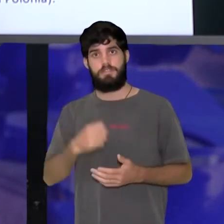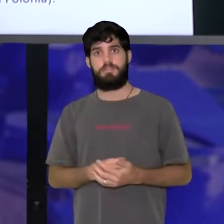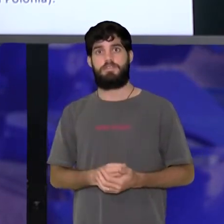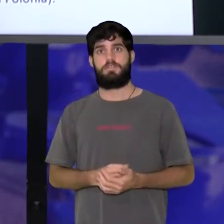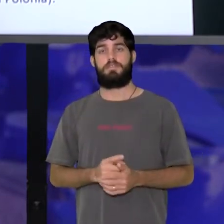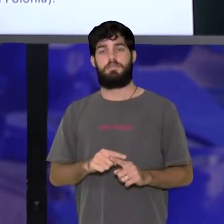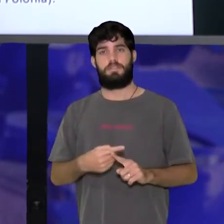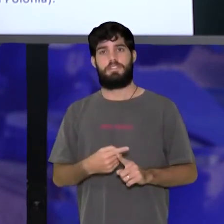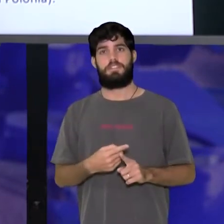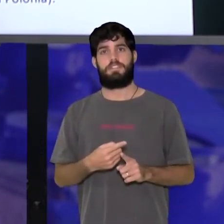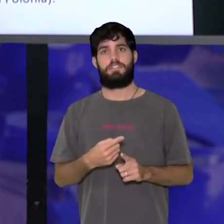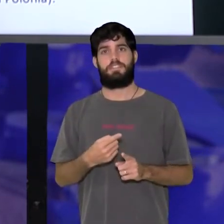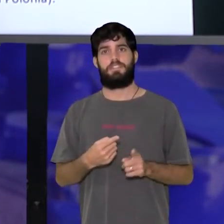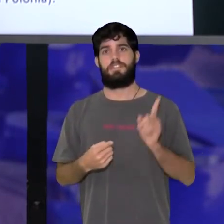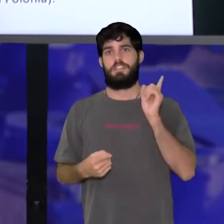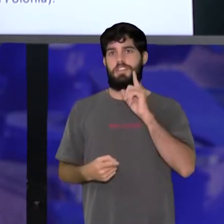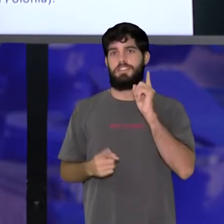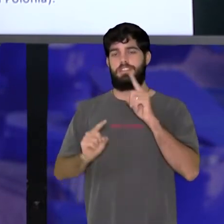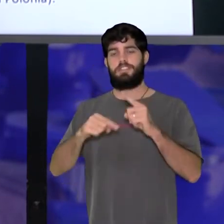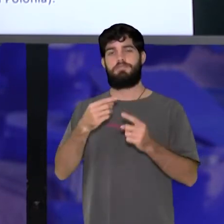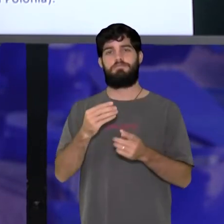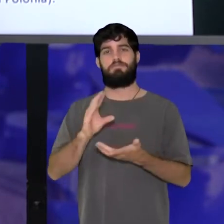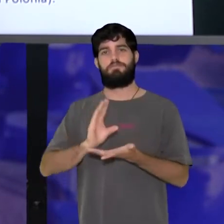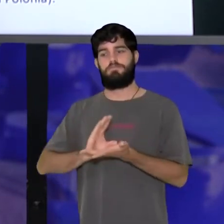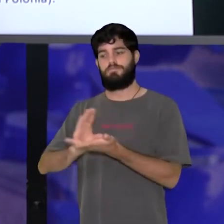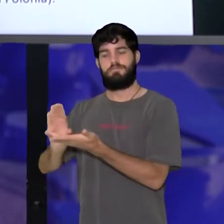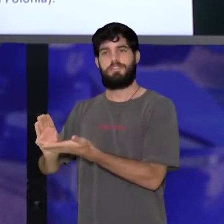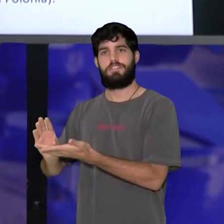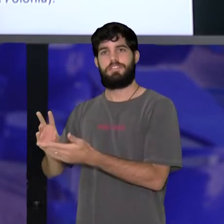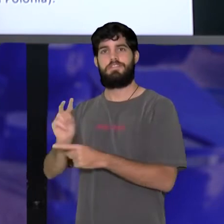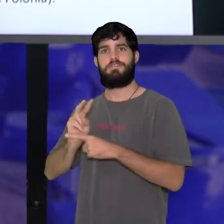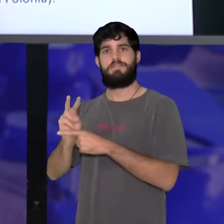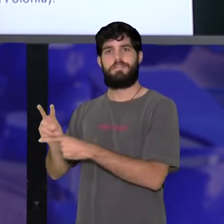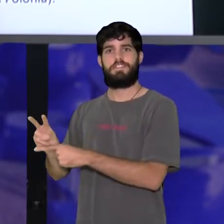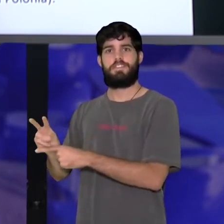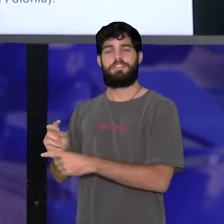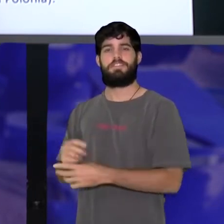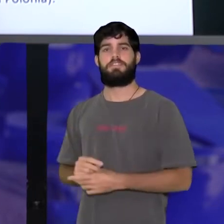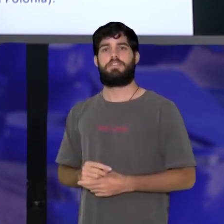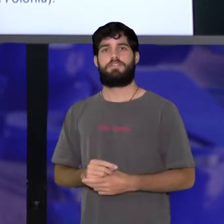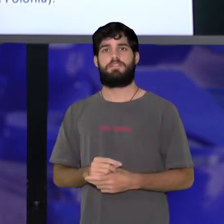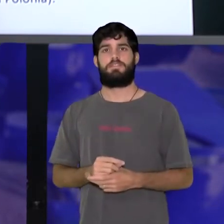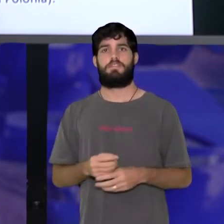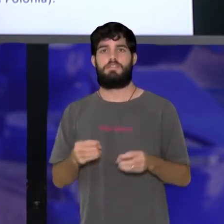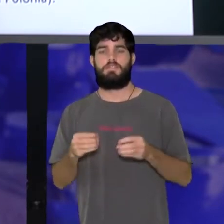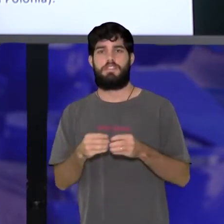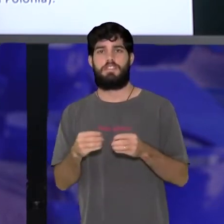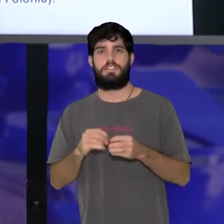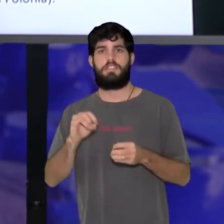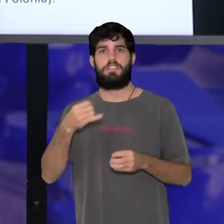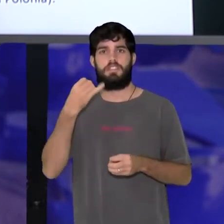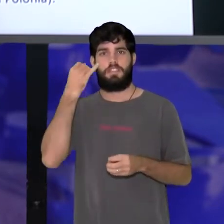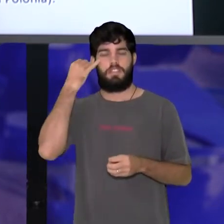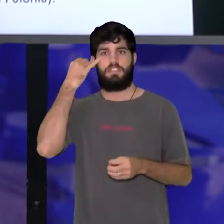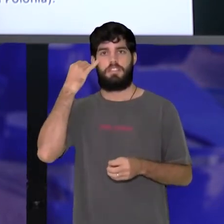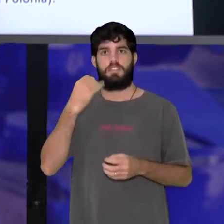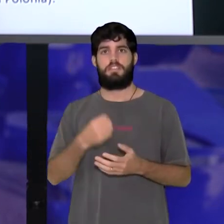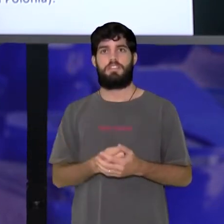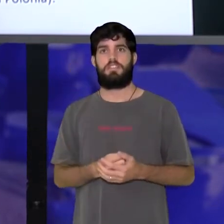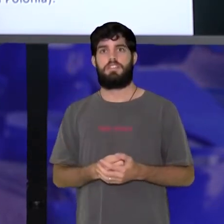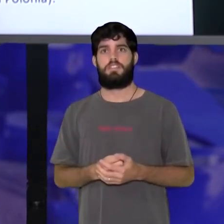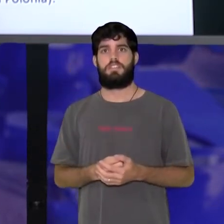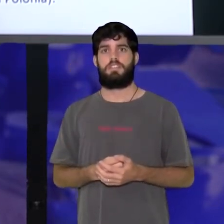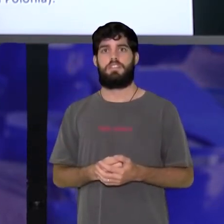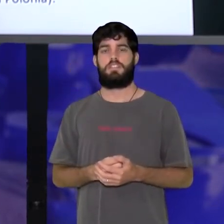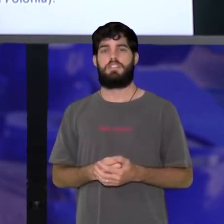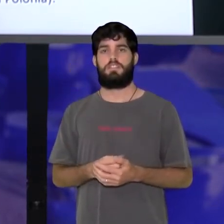os Estados Unidos depois emprestam dinheiro para o Japão. Mas sabe qual é a história? É que bem pertinho do Japão havia o